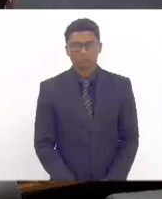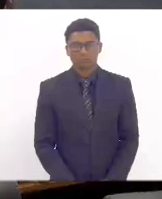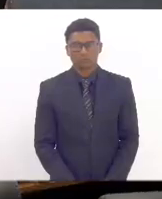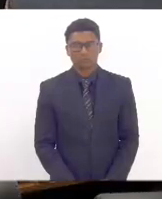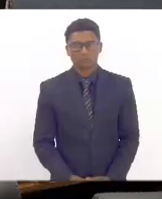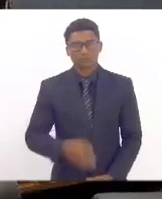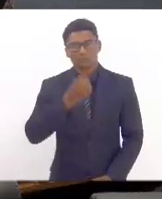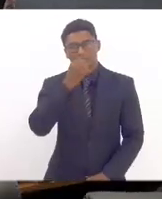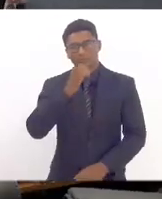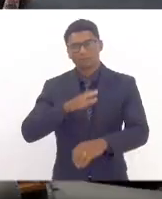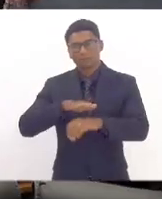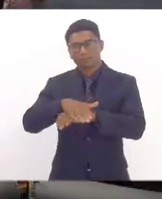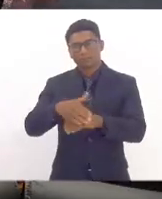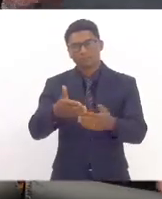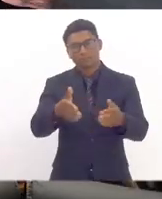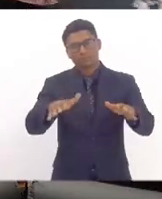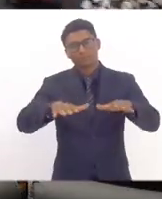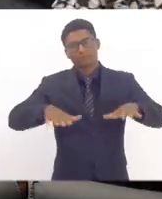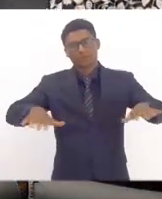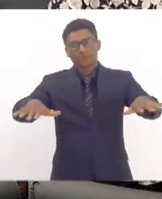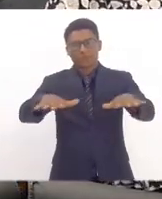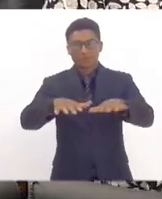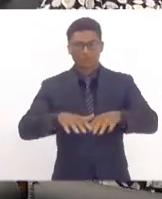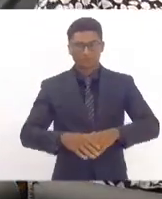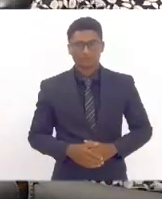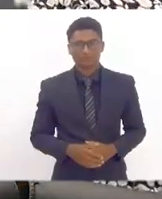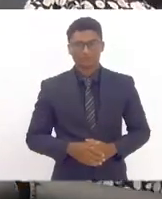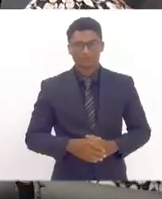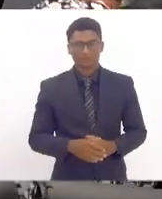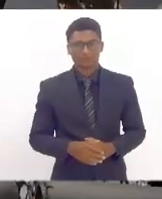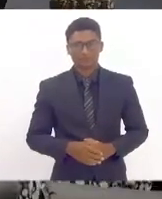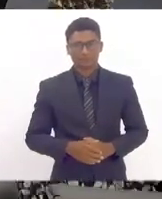boa noite para todas e para todos